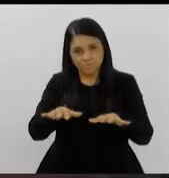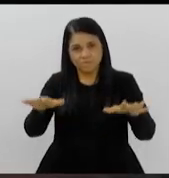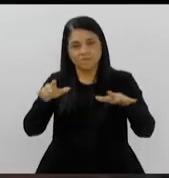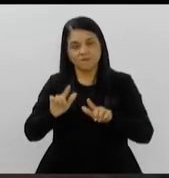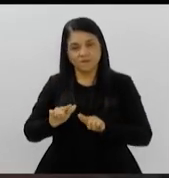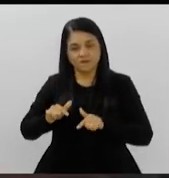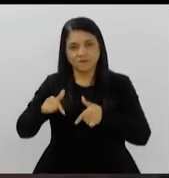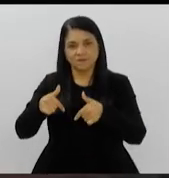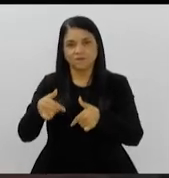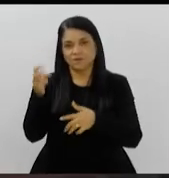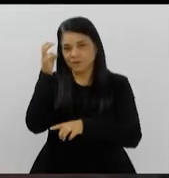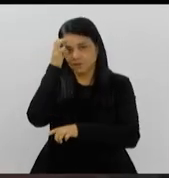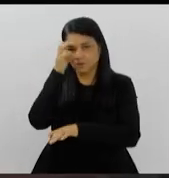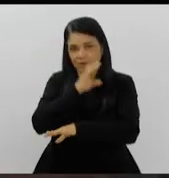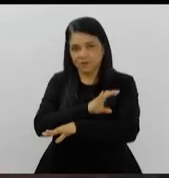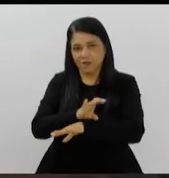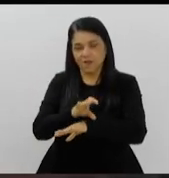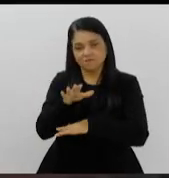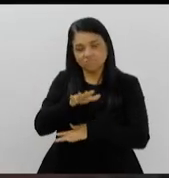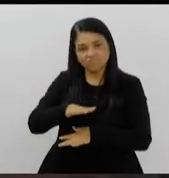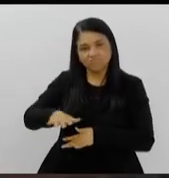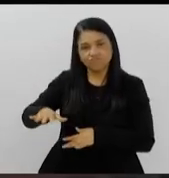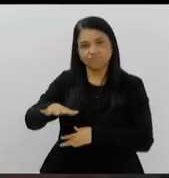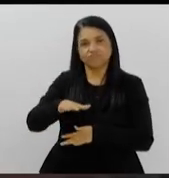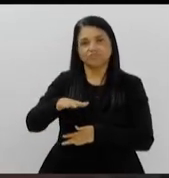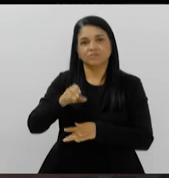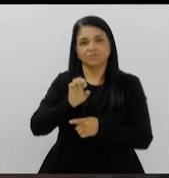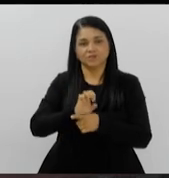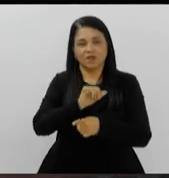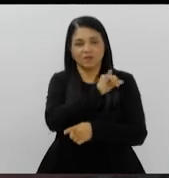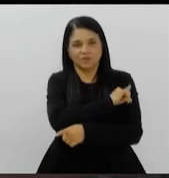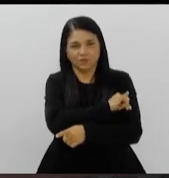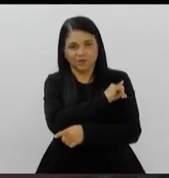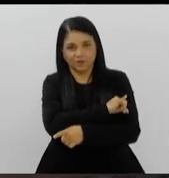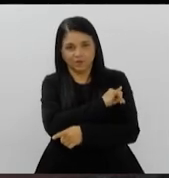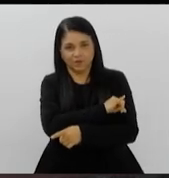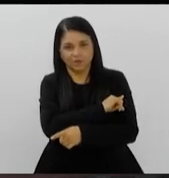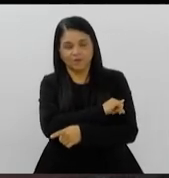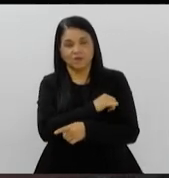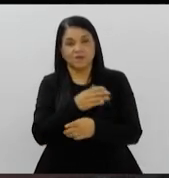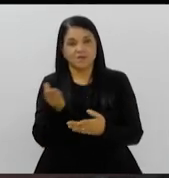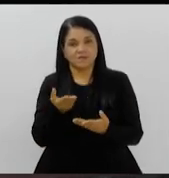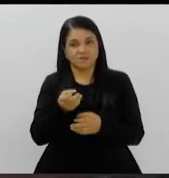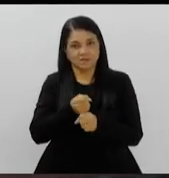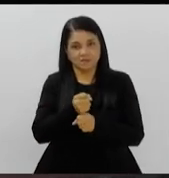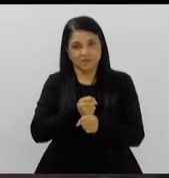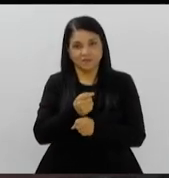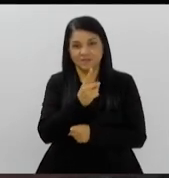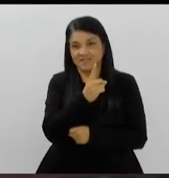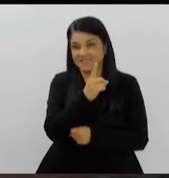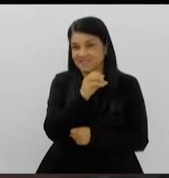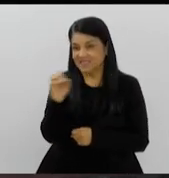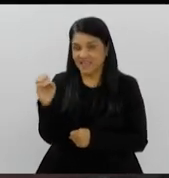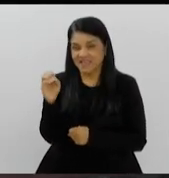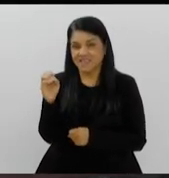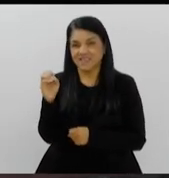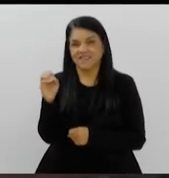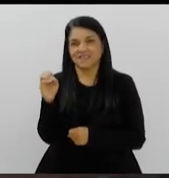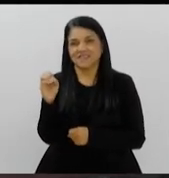ações culturais por todo o território do Estado do Rio de Janeiro. Esse ano serão